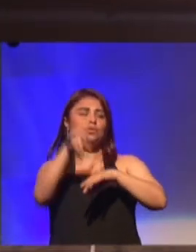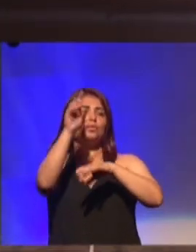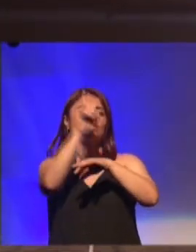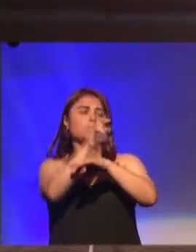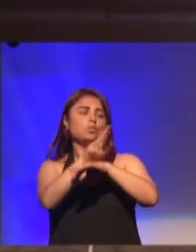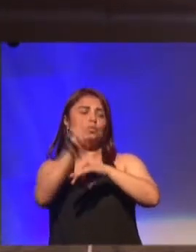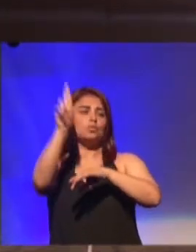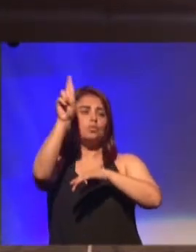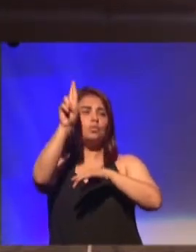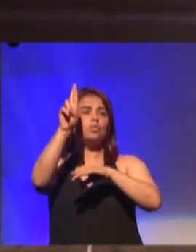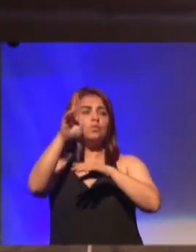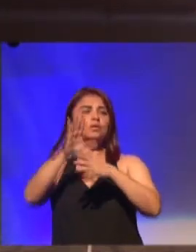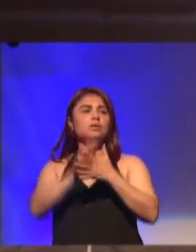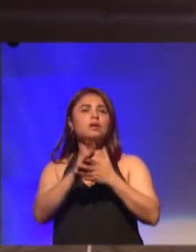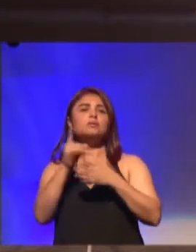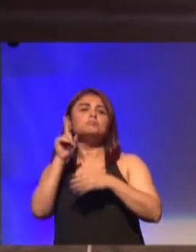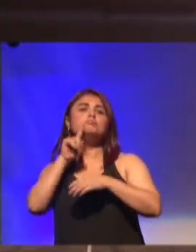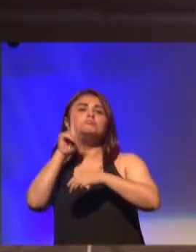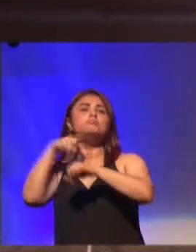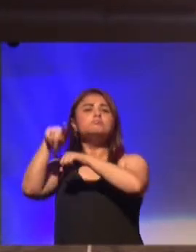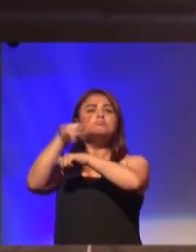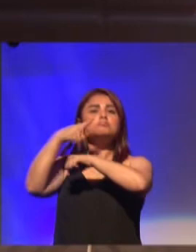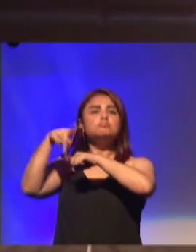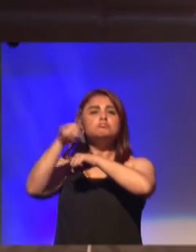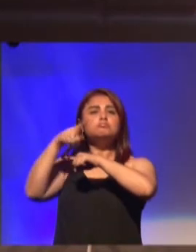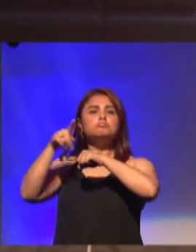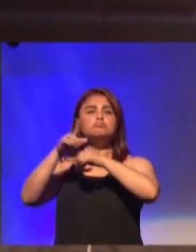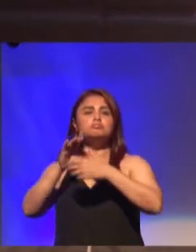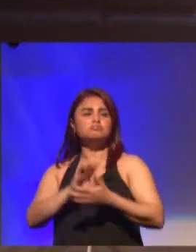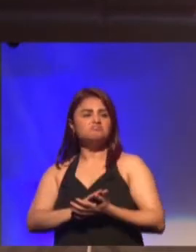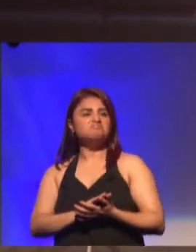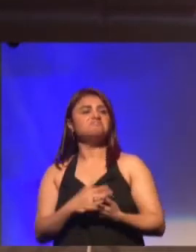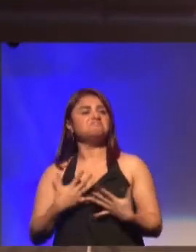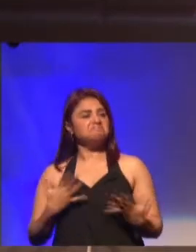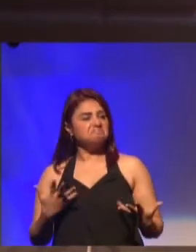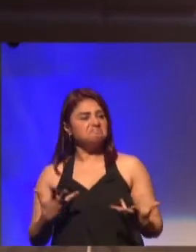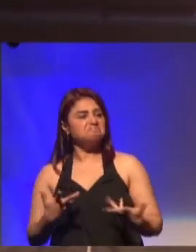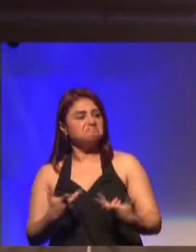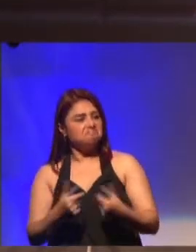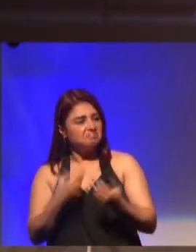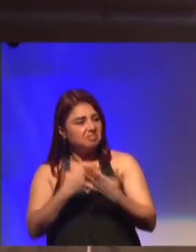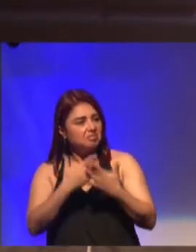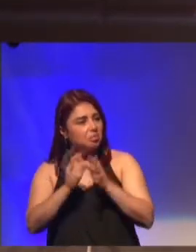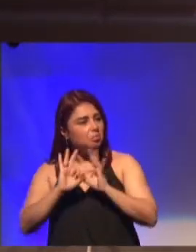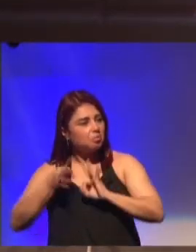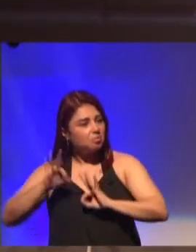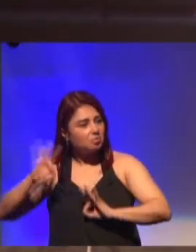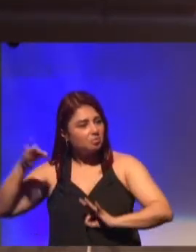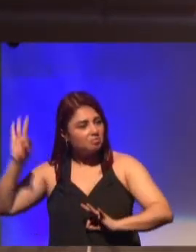of Photomedicine da Harvard Medical School. Você estudou em Harvard, cara?